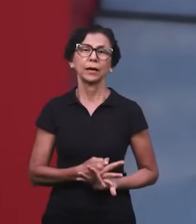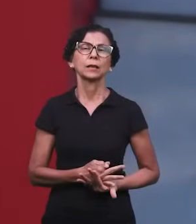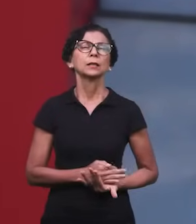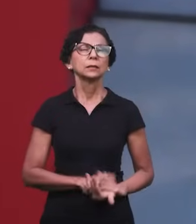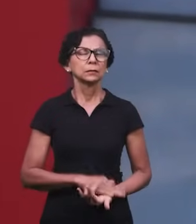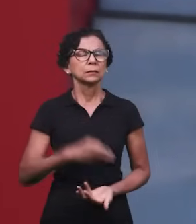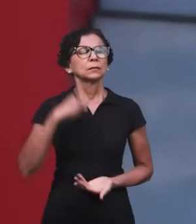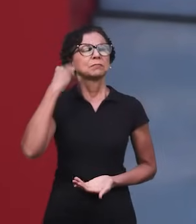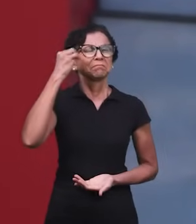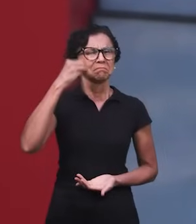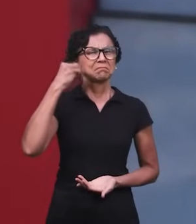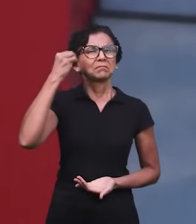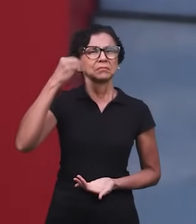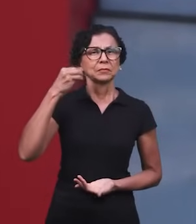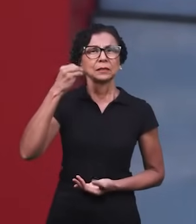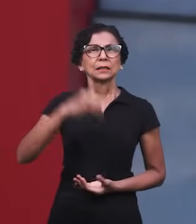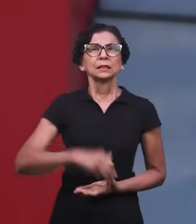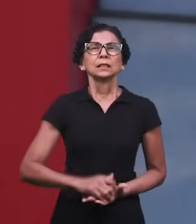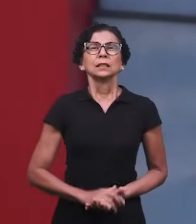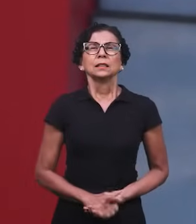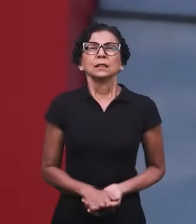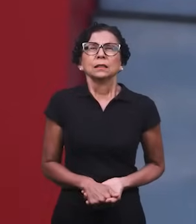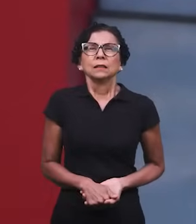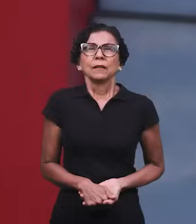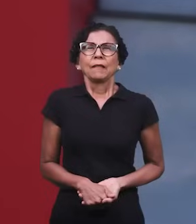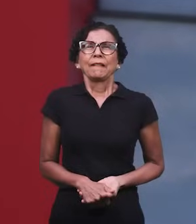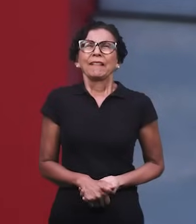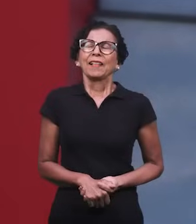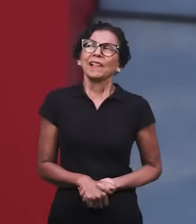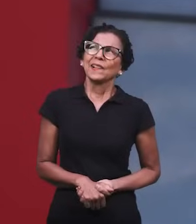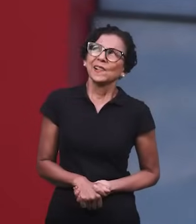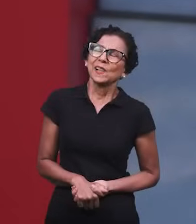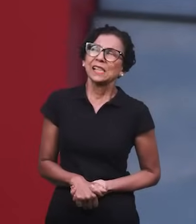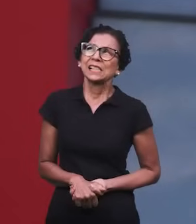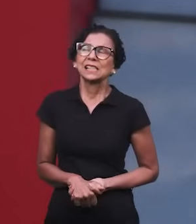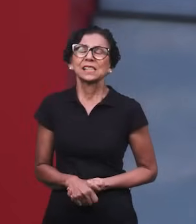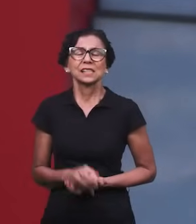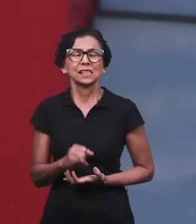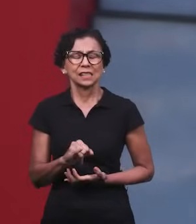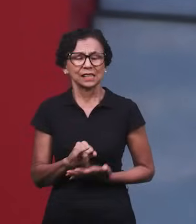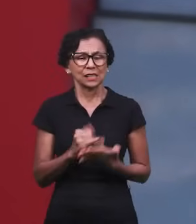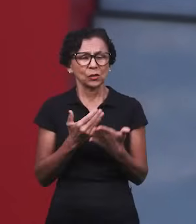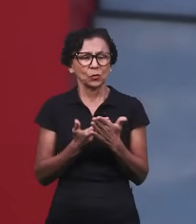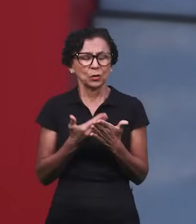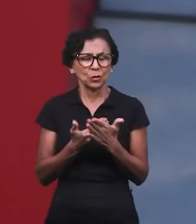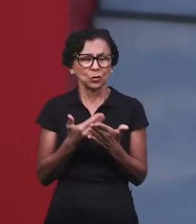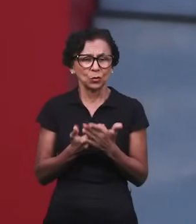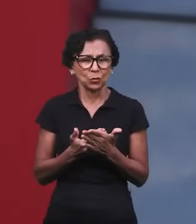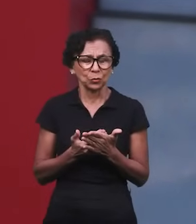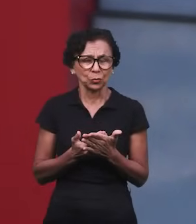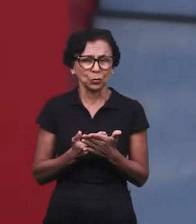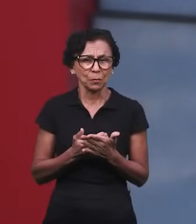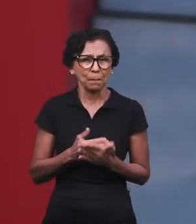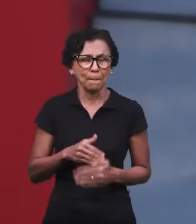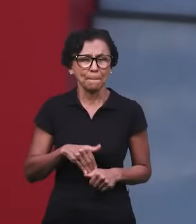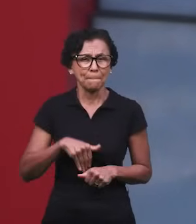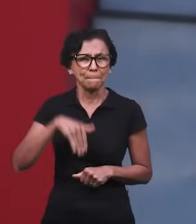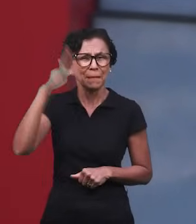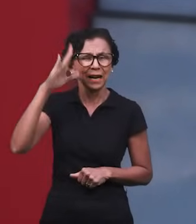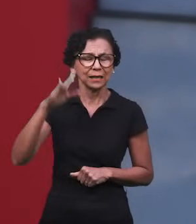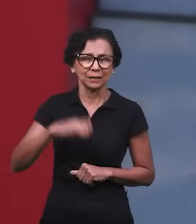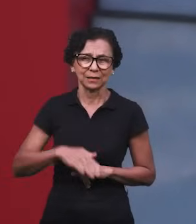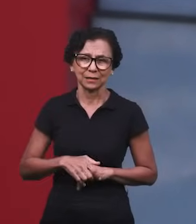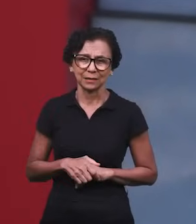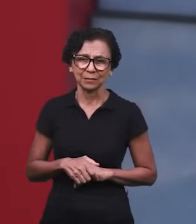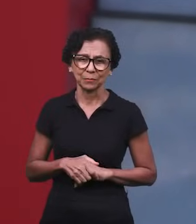experiência muitas vezes de pensar, estudo um pouco mais para garantir